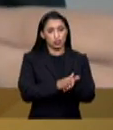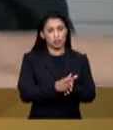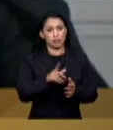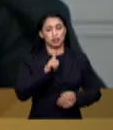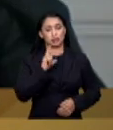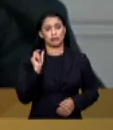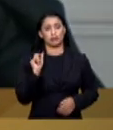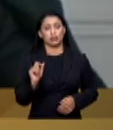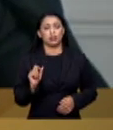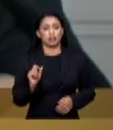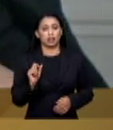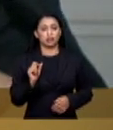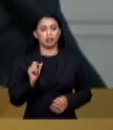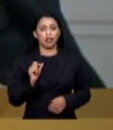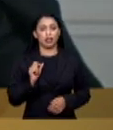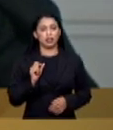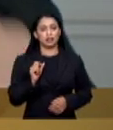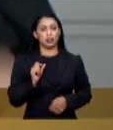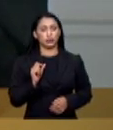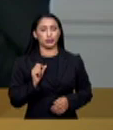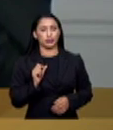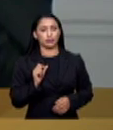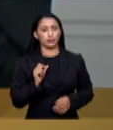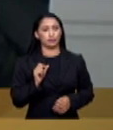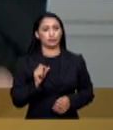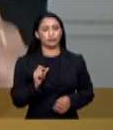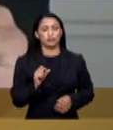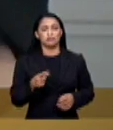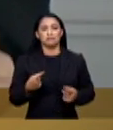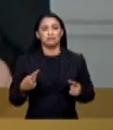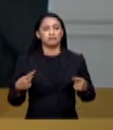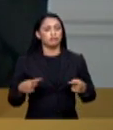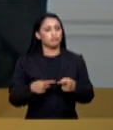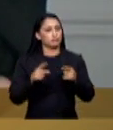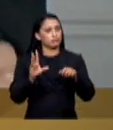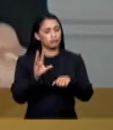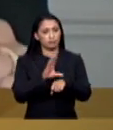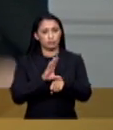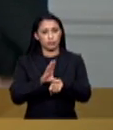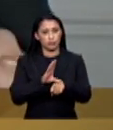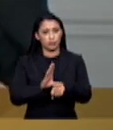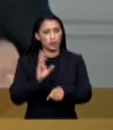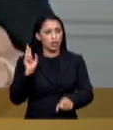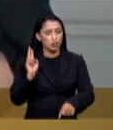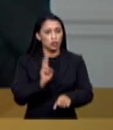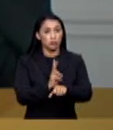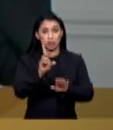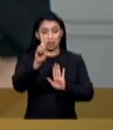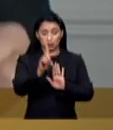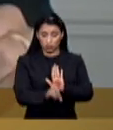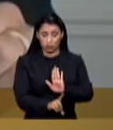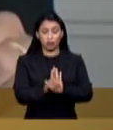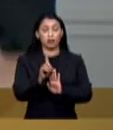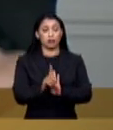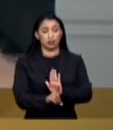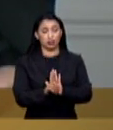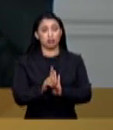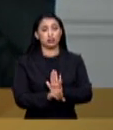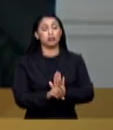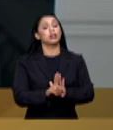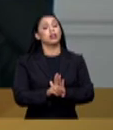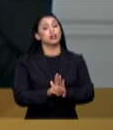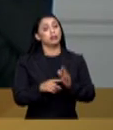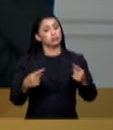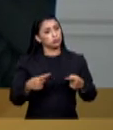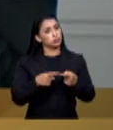faz parte da própria previsão constitucional, da proteção ao direito líquido e certo previsto